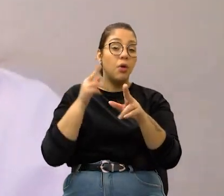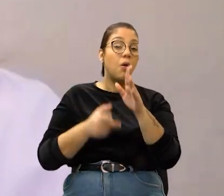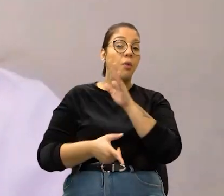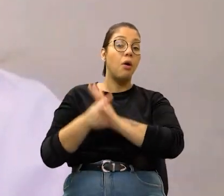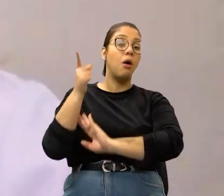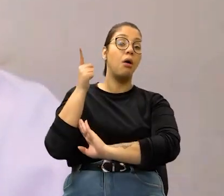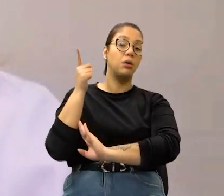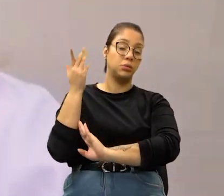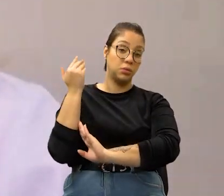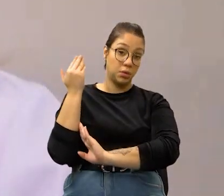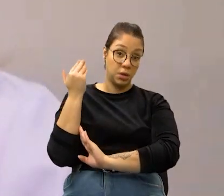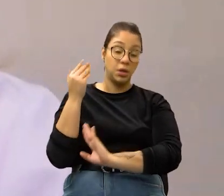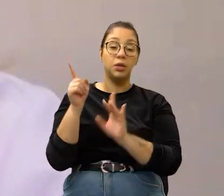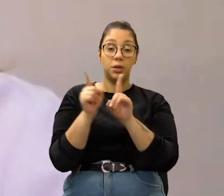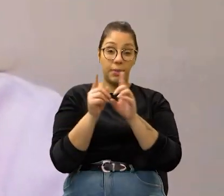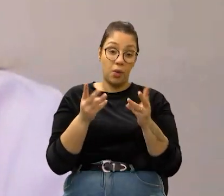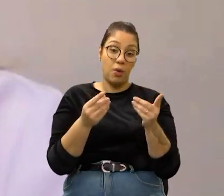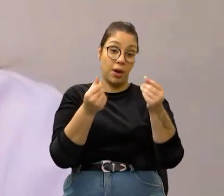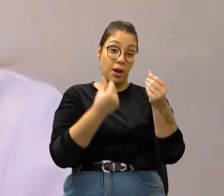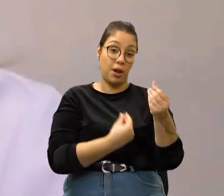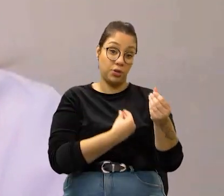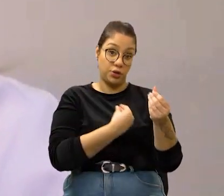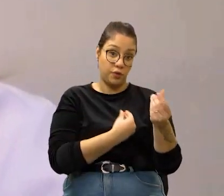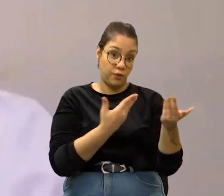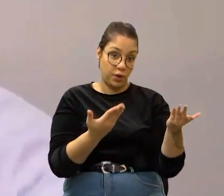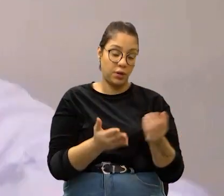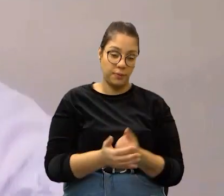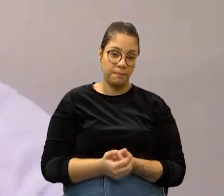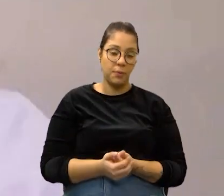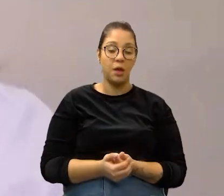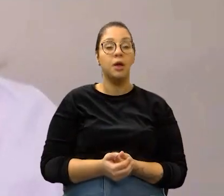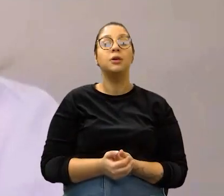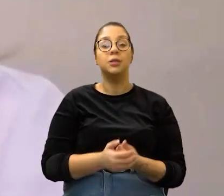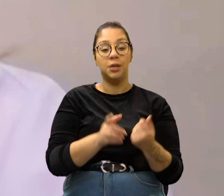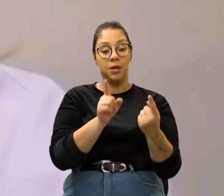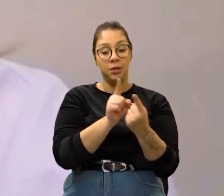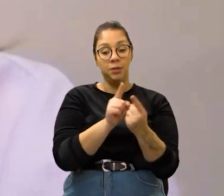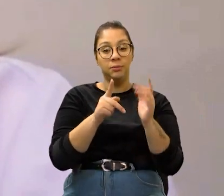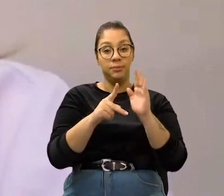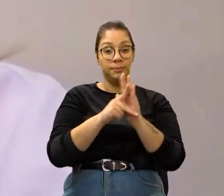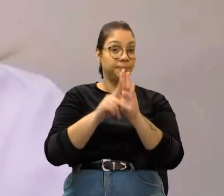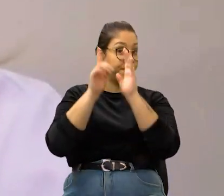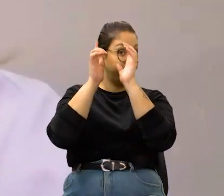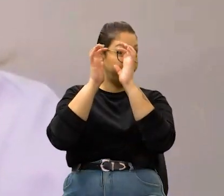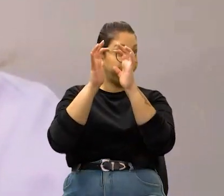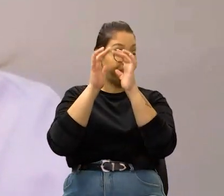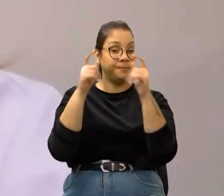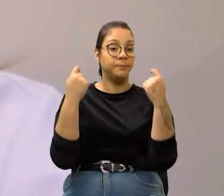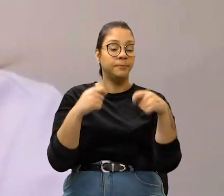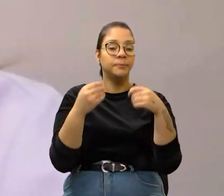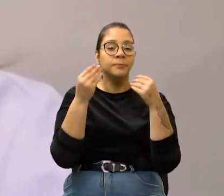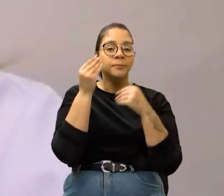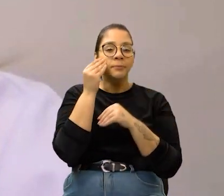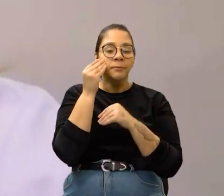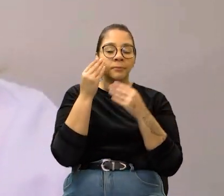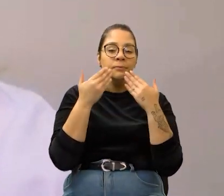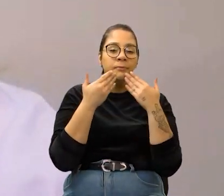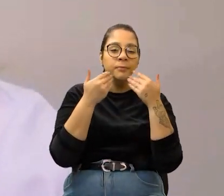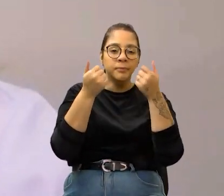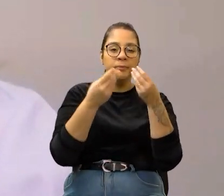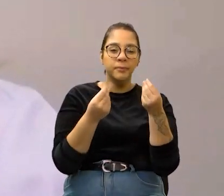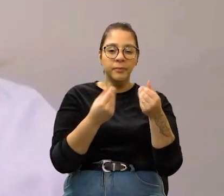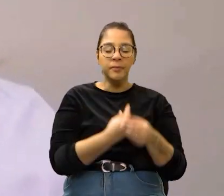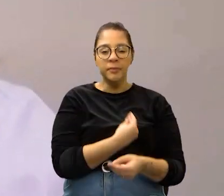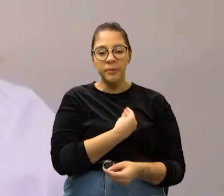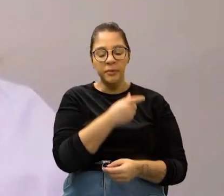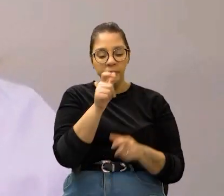era antes, né? E dar a qualidade de vida. Eu acho que o paciente do sistema nervoso, a gente tem que tentar melhorar a qualidade